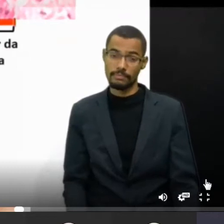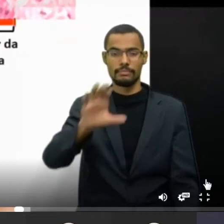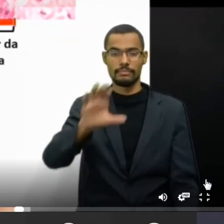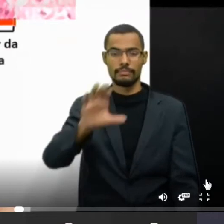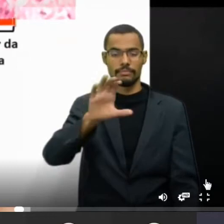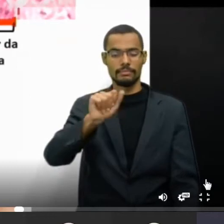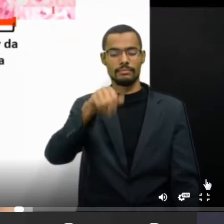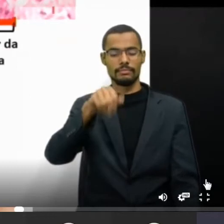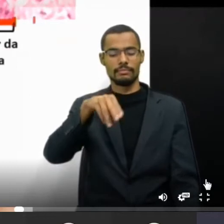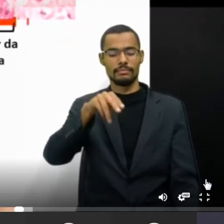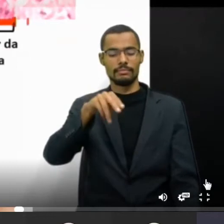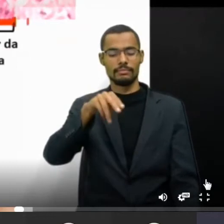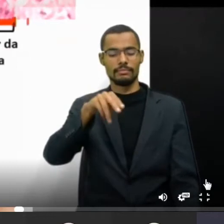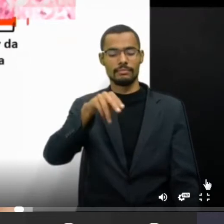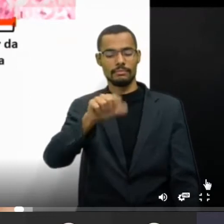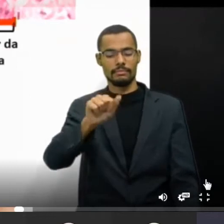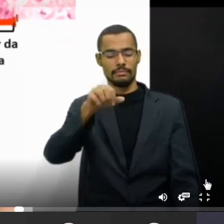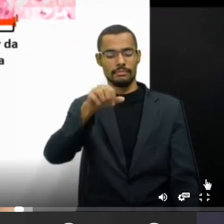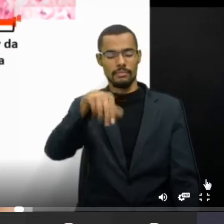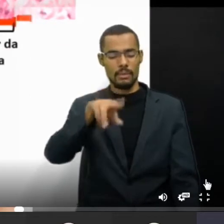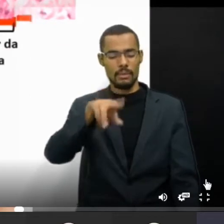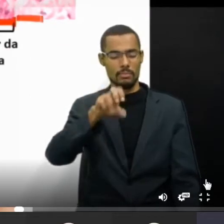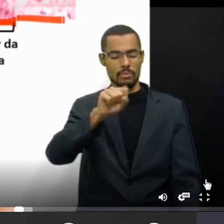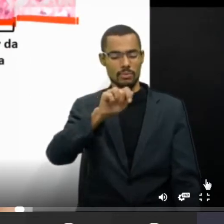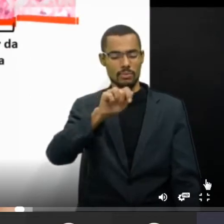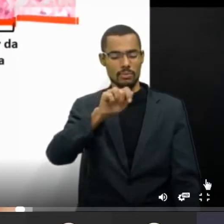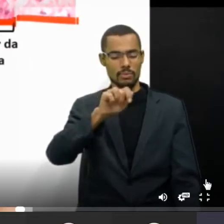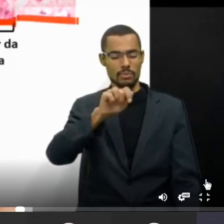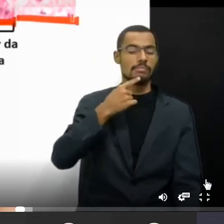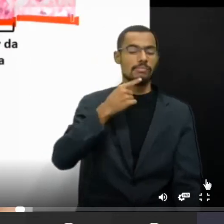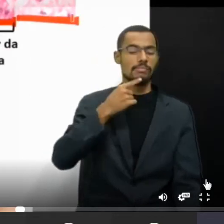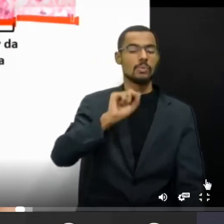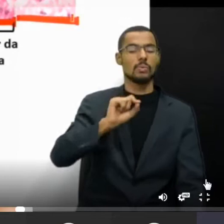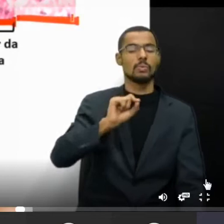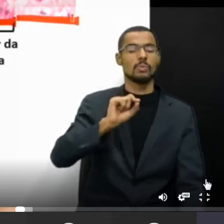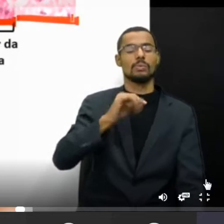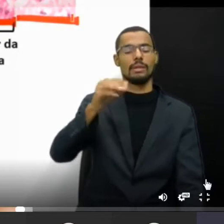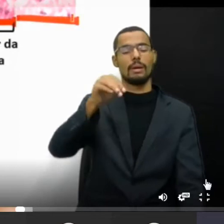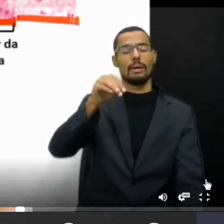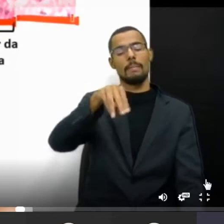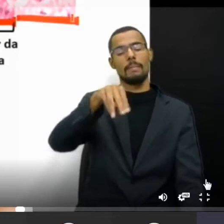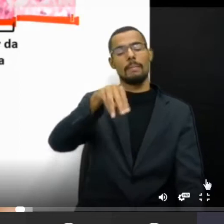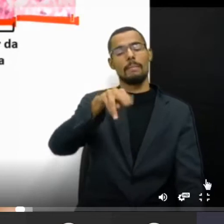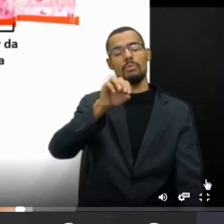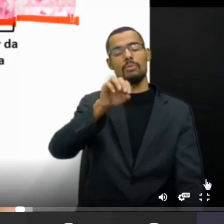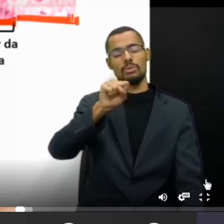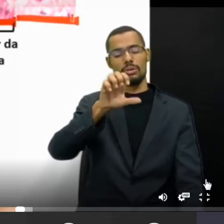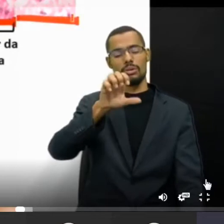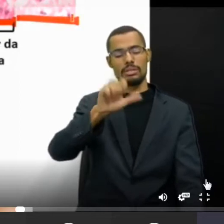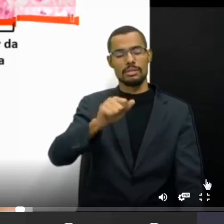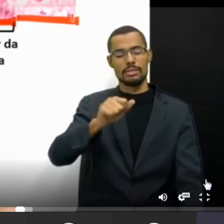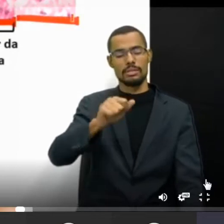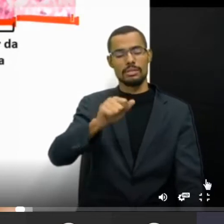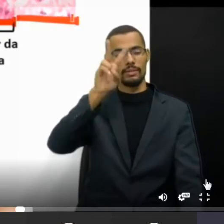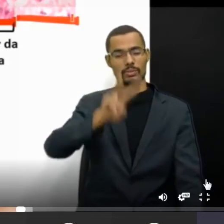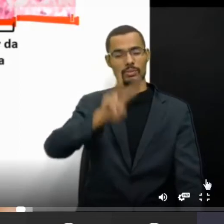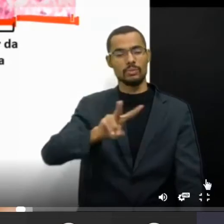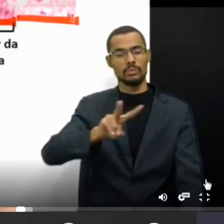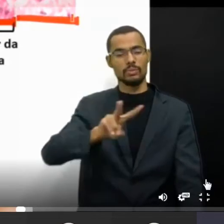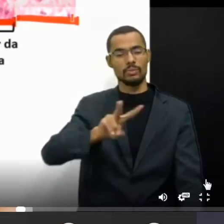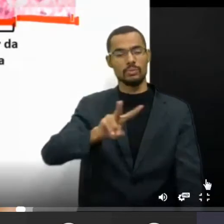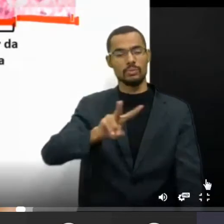Camada muscular da mucosa e próximo então eu tenho a mucosa propriamente dita com a sua